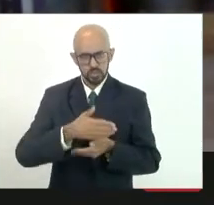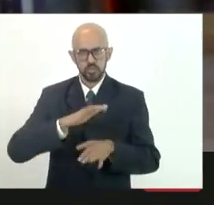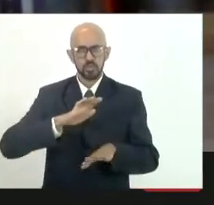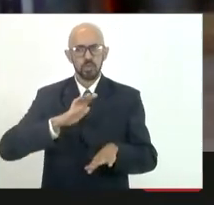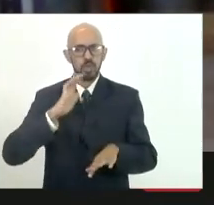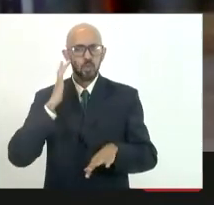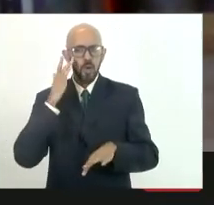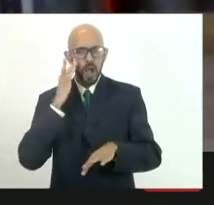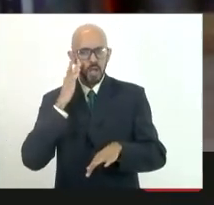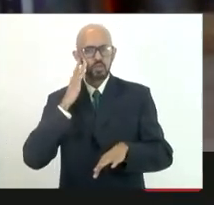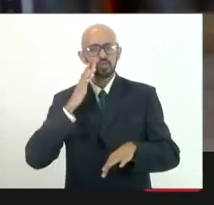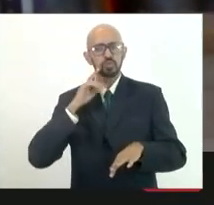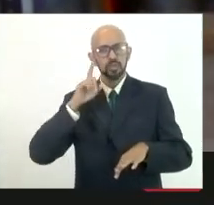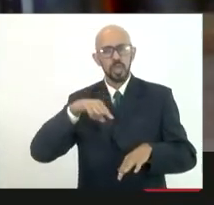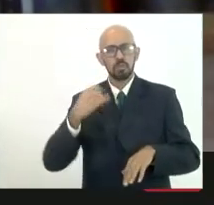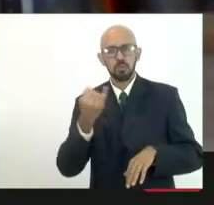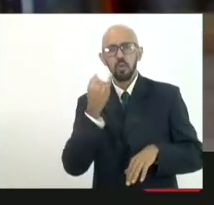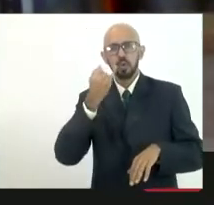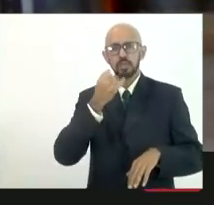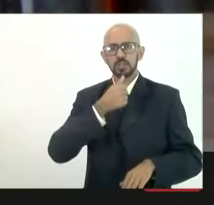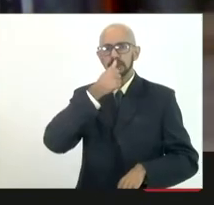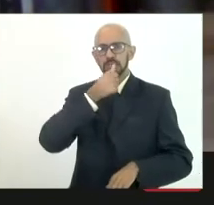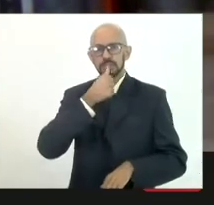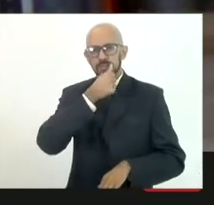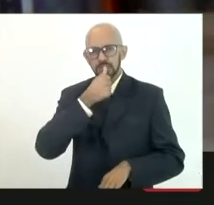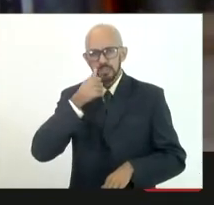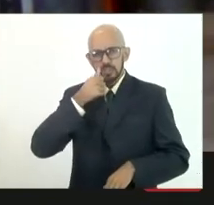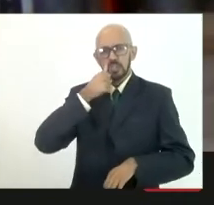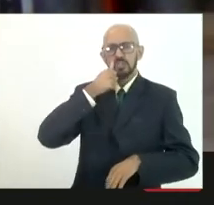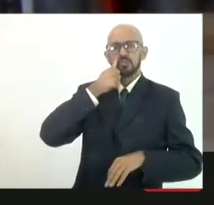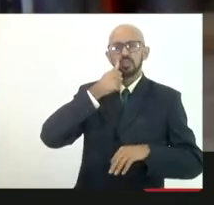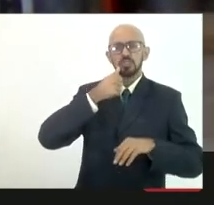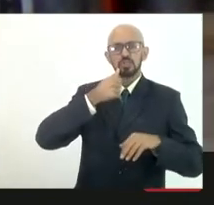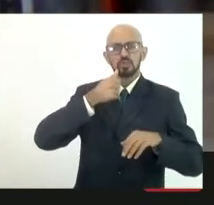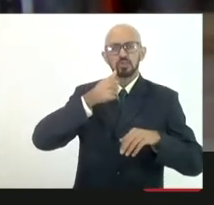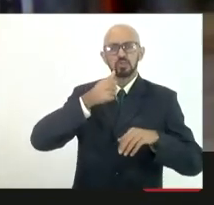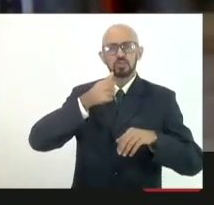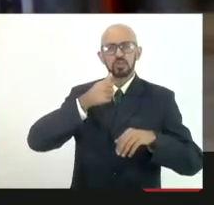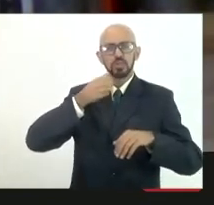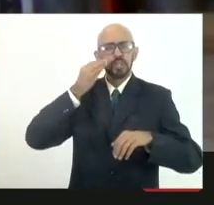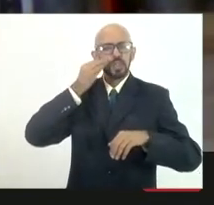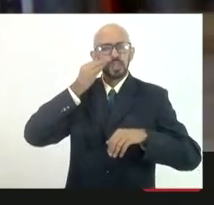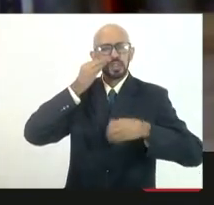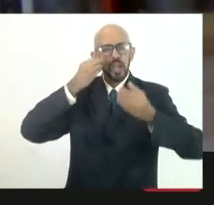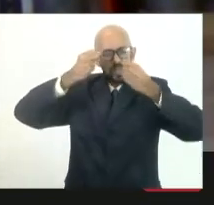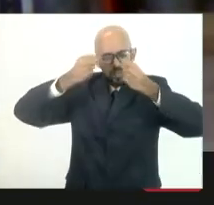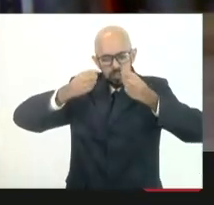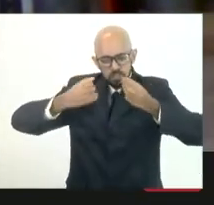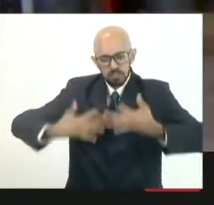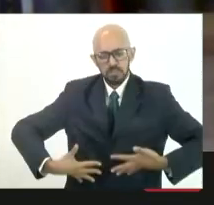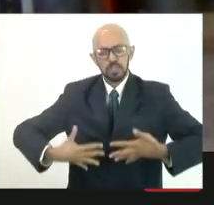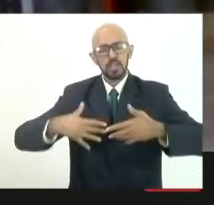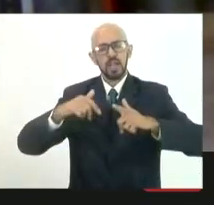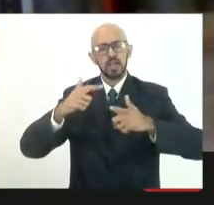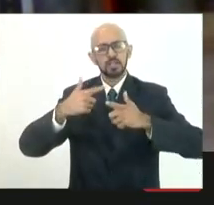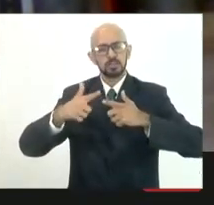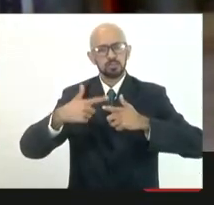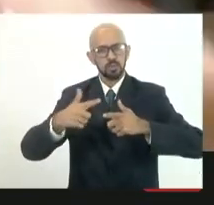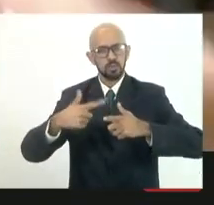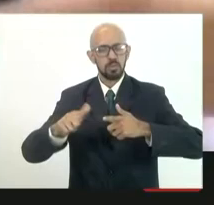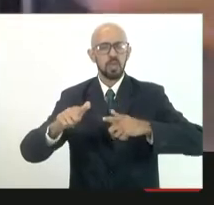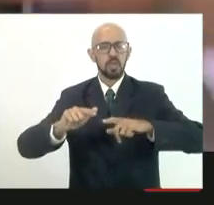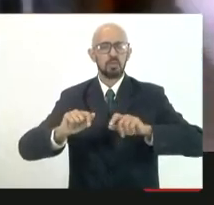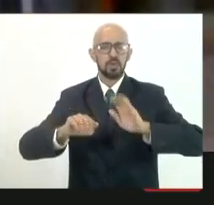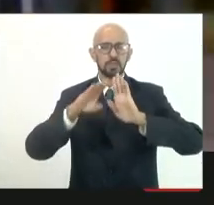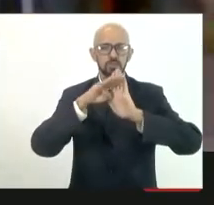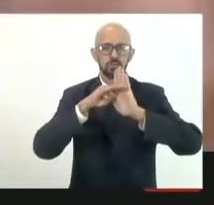pena, certamente valeria a pena especificar melhor esse tipo de questão dentro dessa lógica do programa,